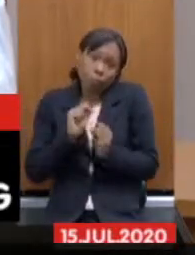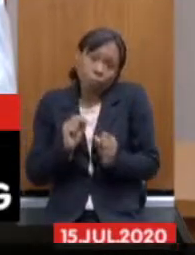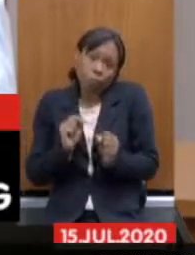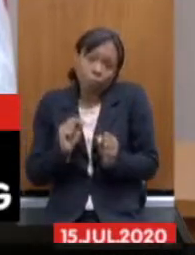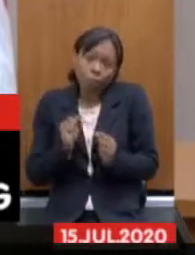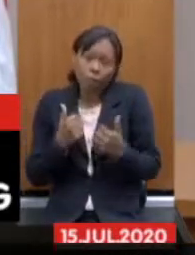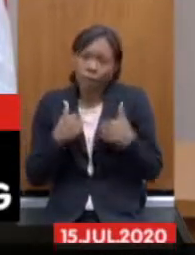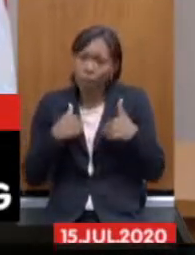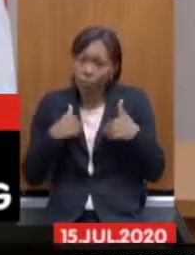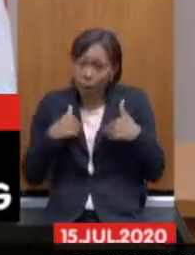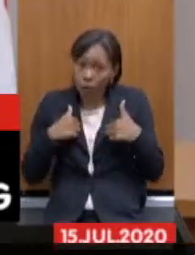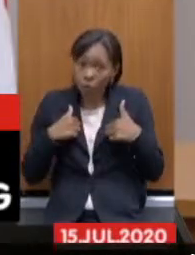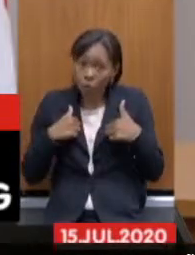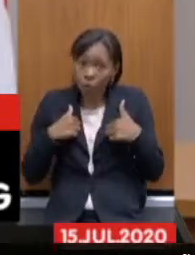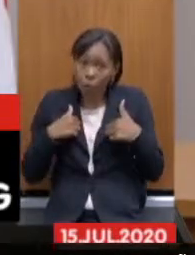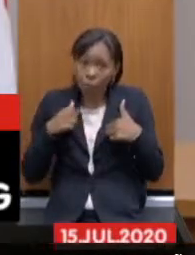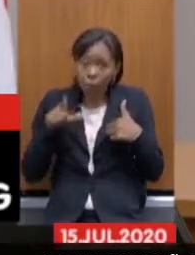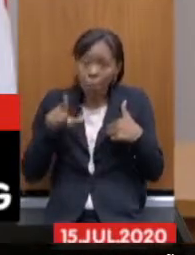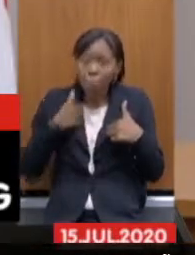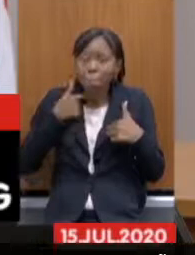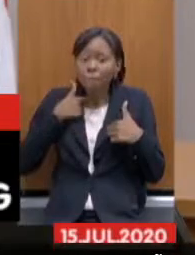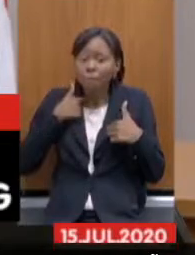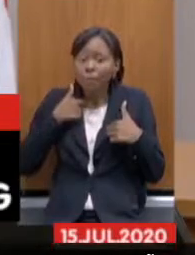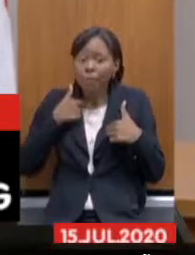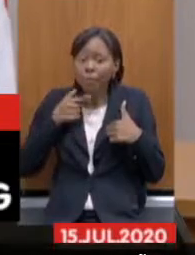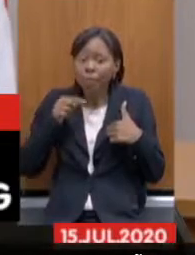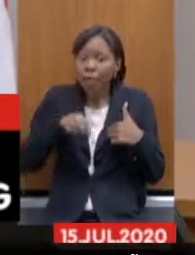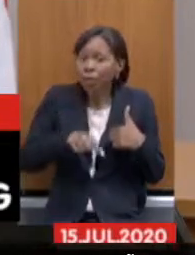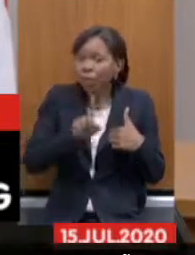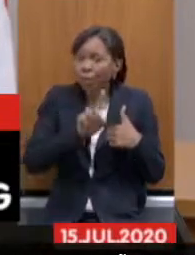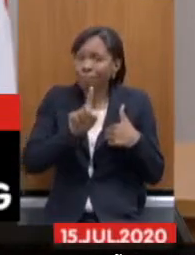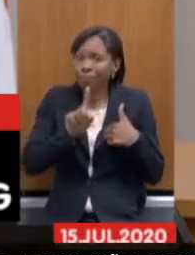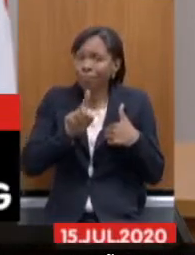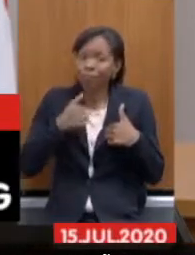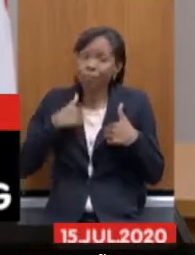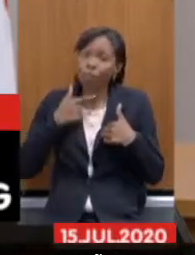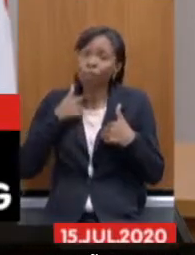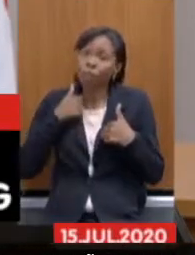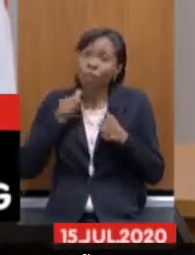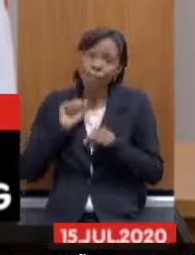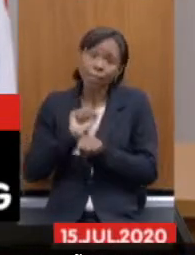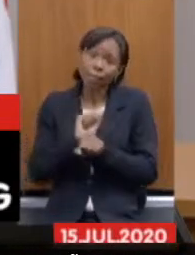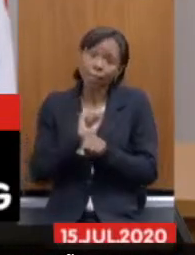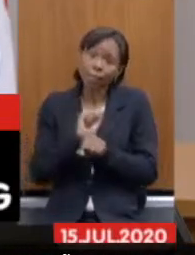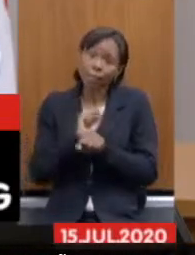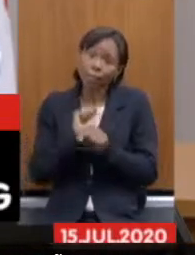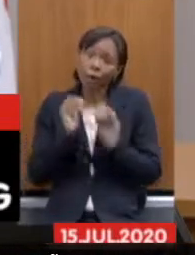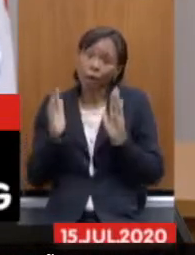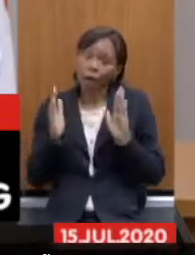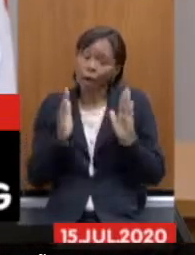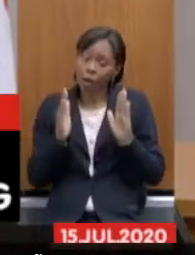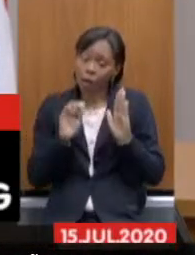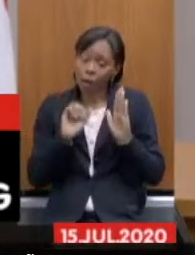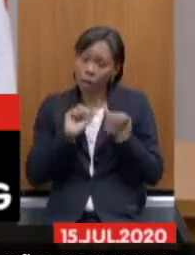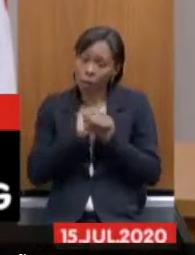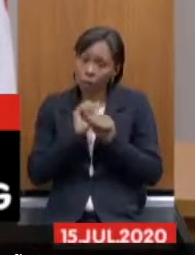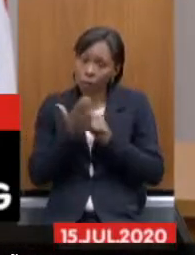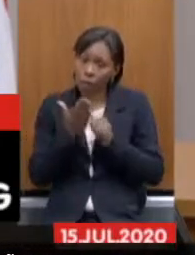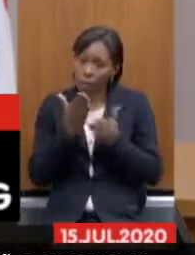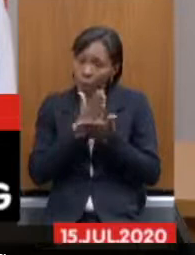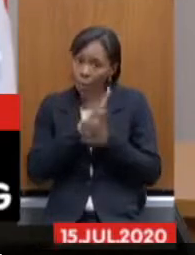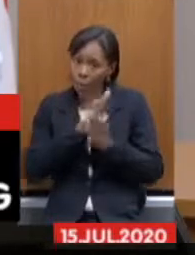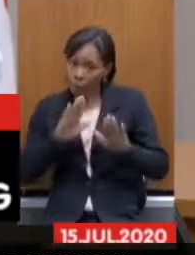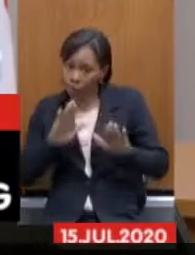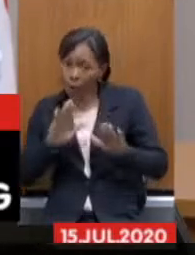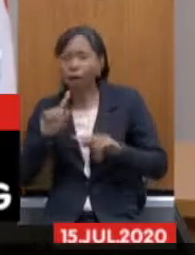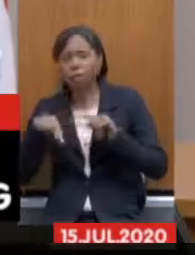e eu preferia não estar aqui e eu preferia esperar passar a pandemia para